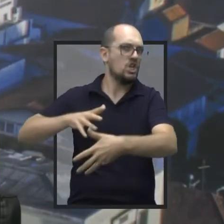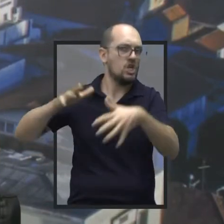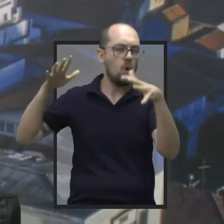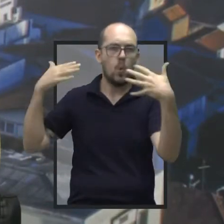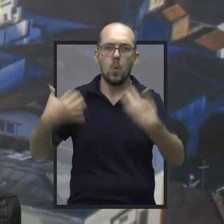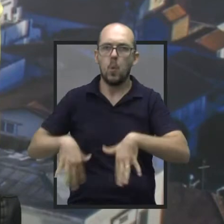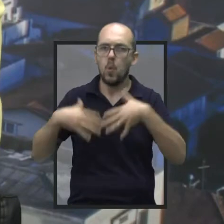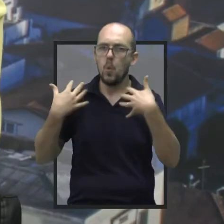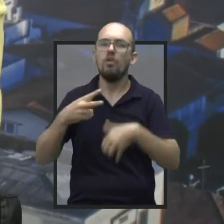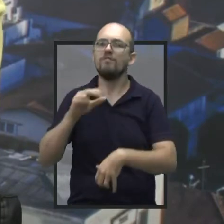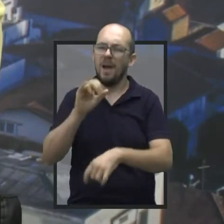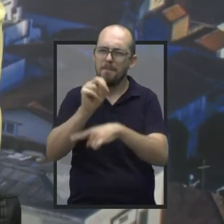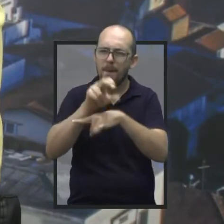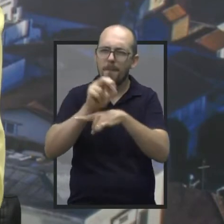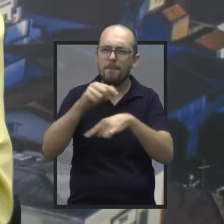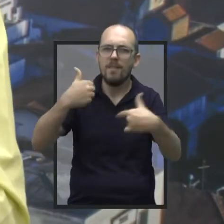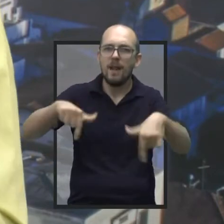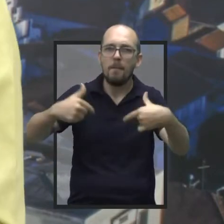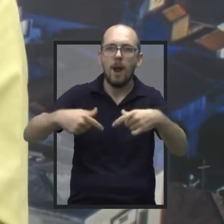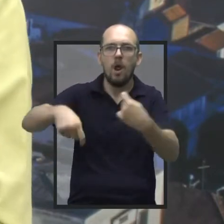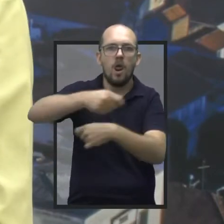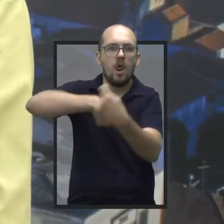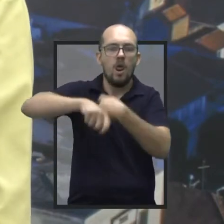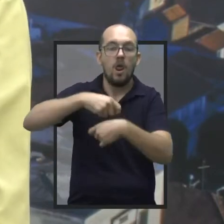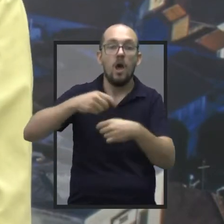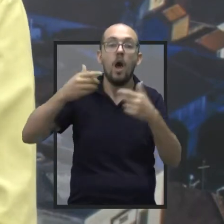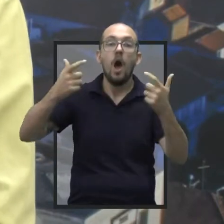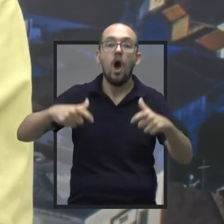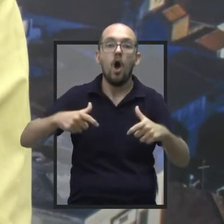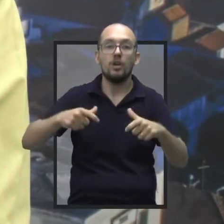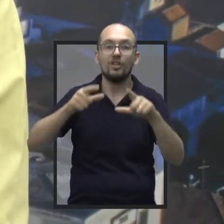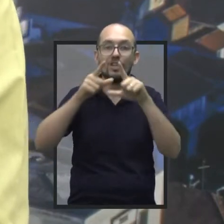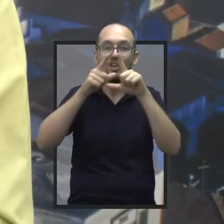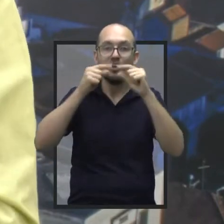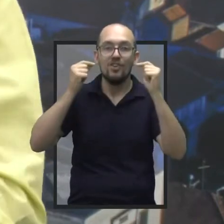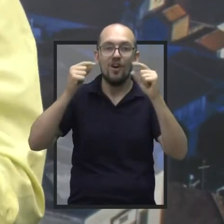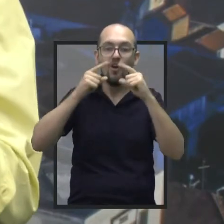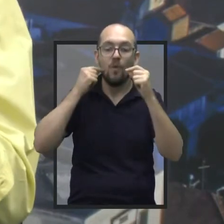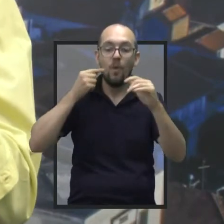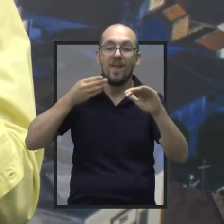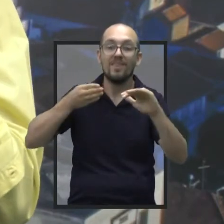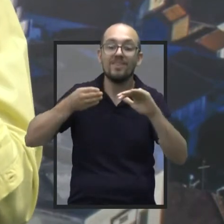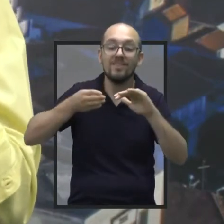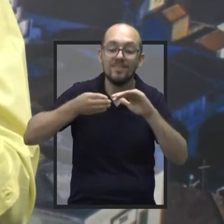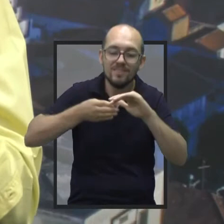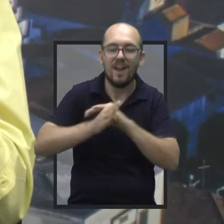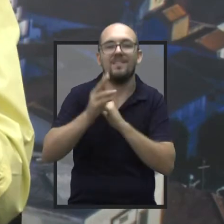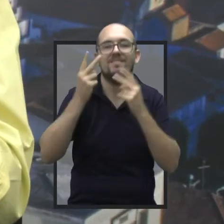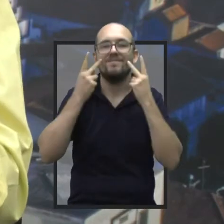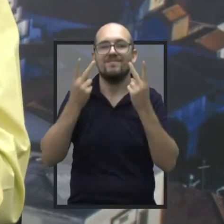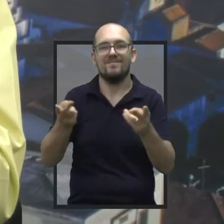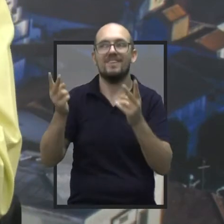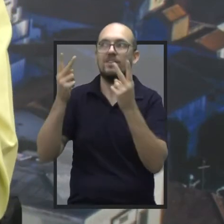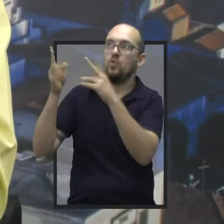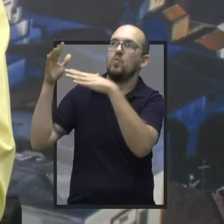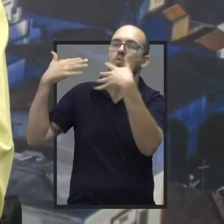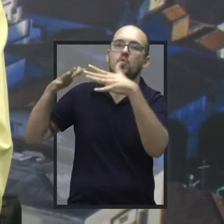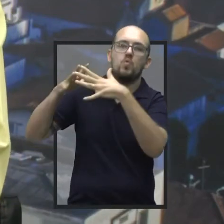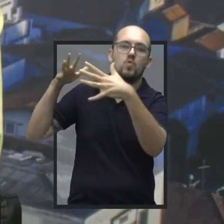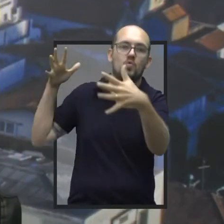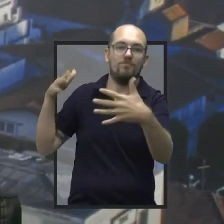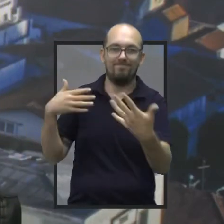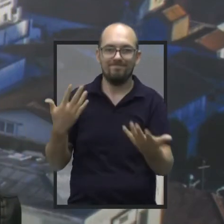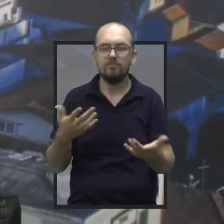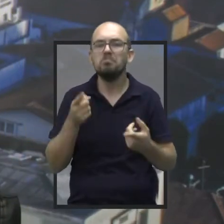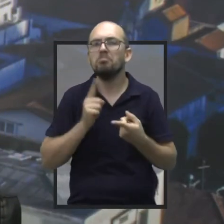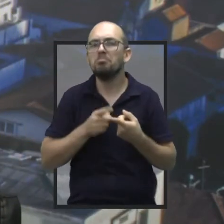gerar empregos, vai estar na entrada da cidade. Tudo isso, Ângelo, vai sedimentando a nossa cidade